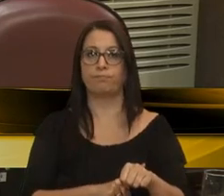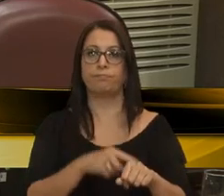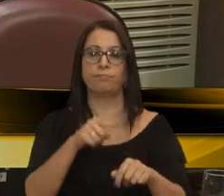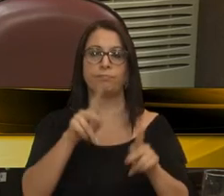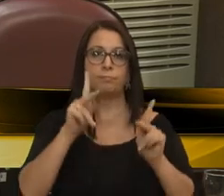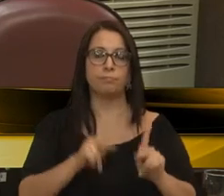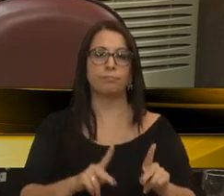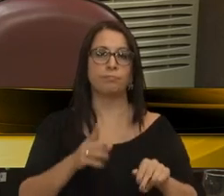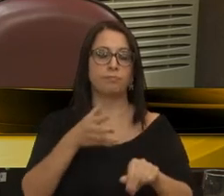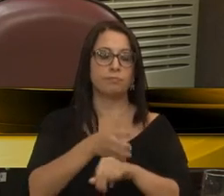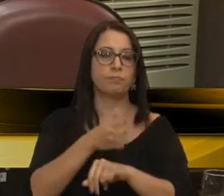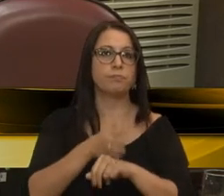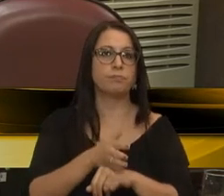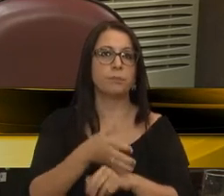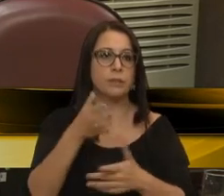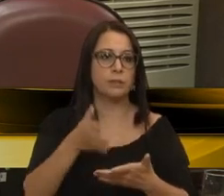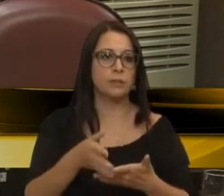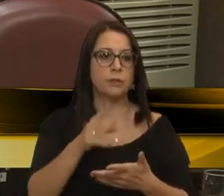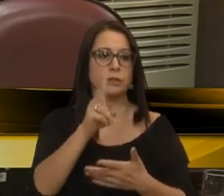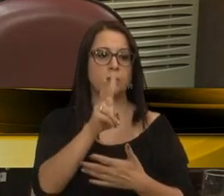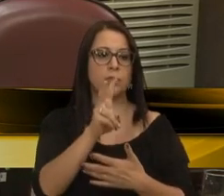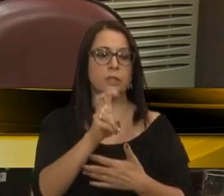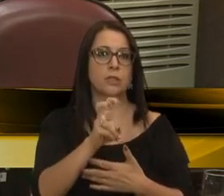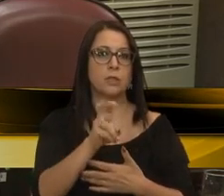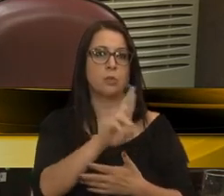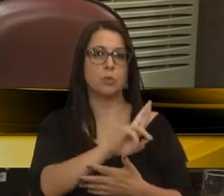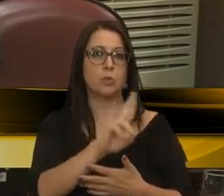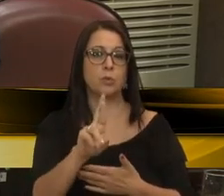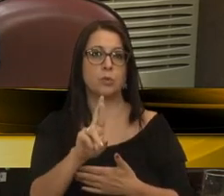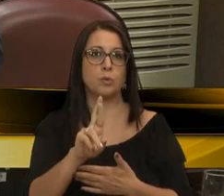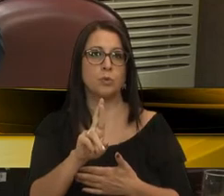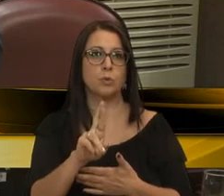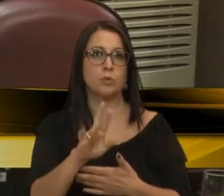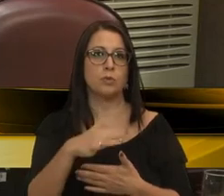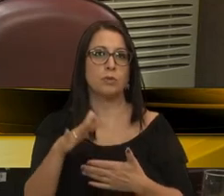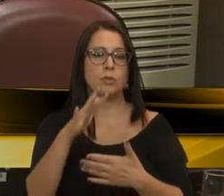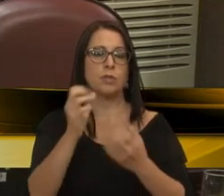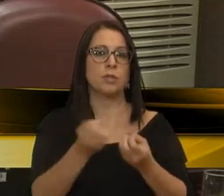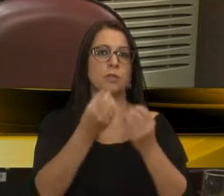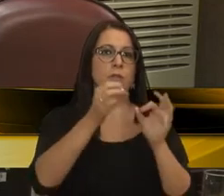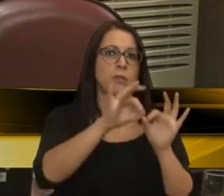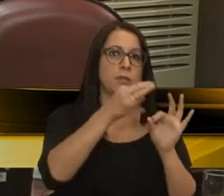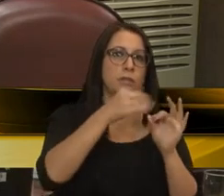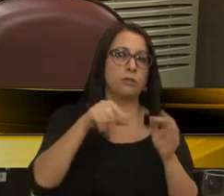pessoal participar. E agora R$25, um valor de uma entrada à festa da uva,